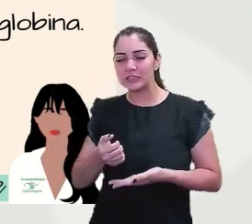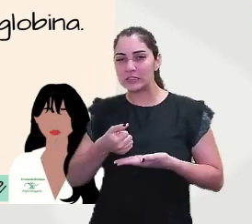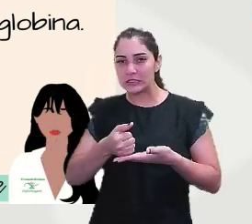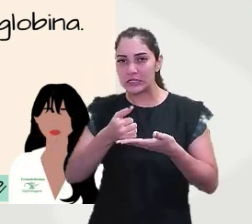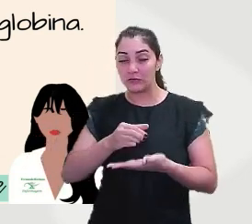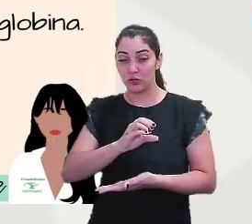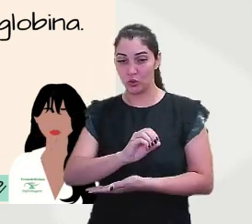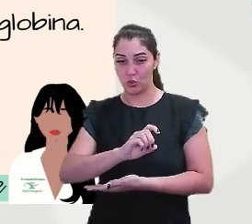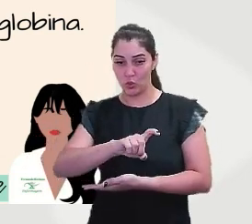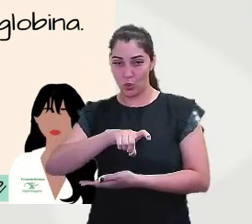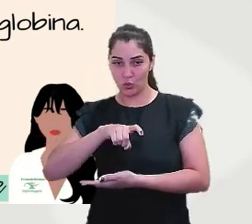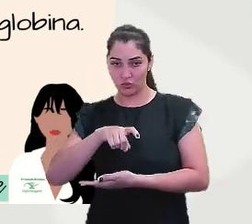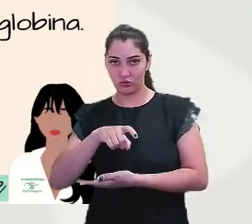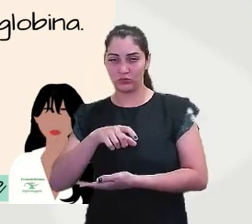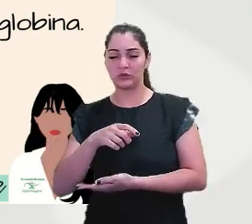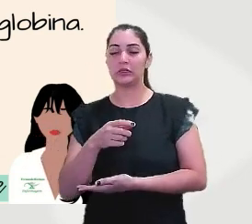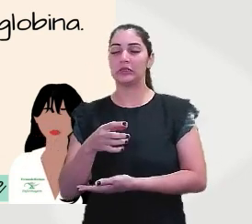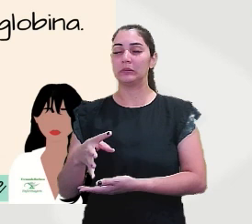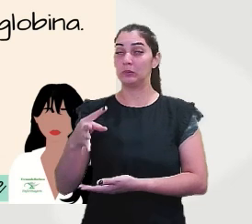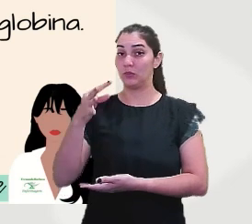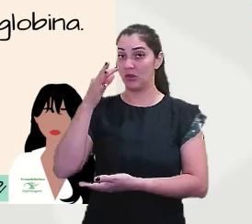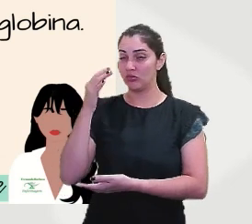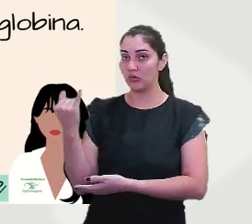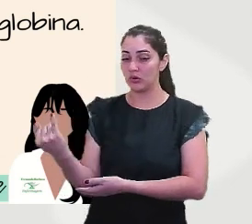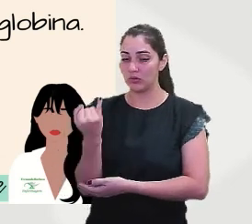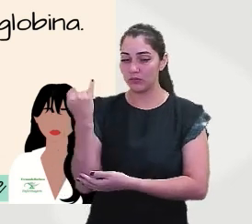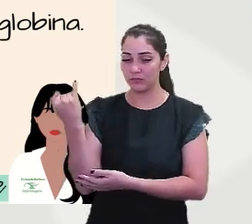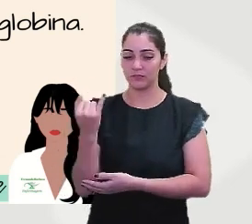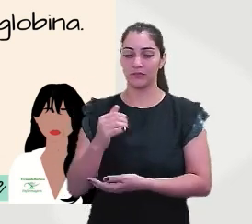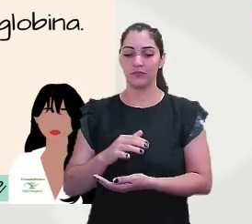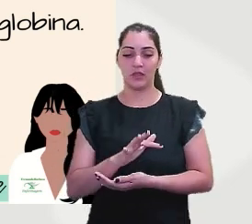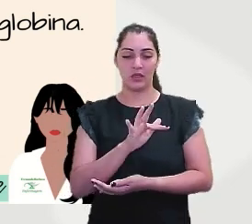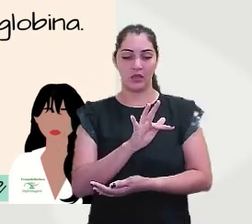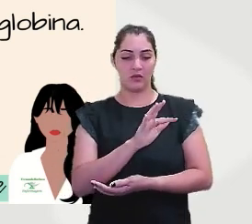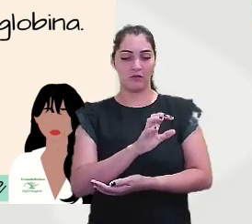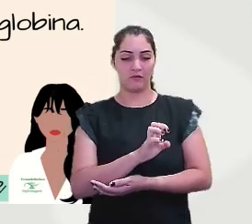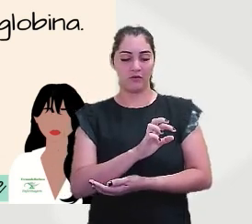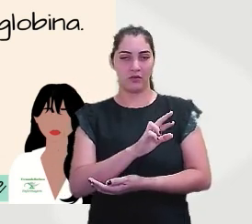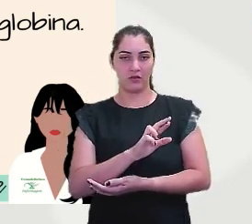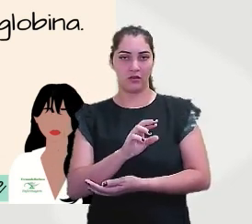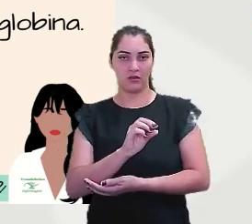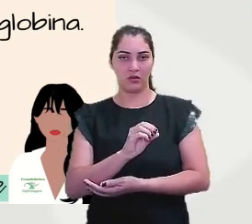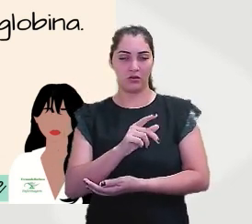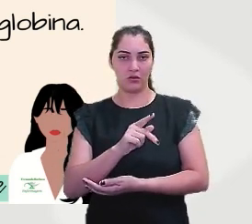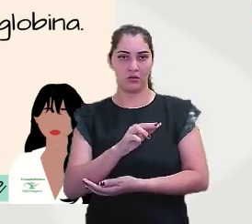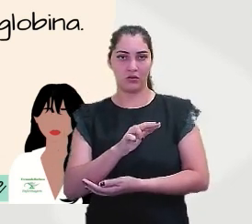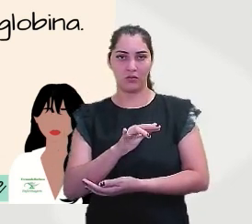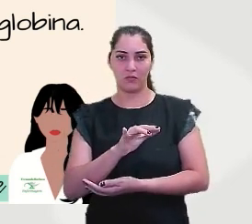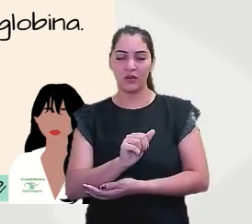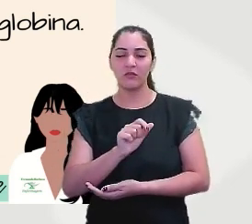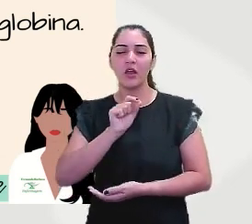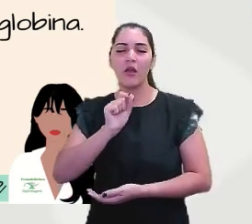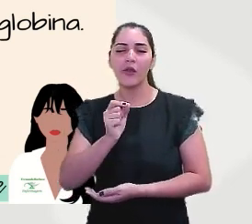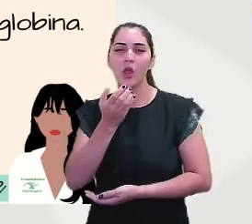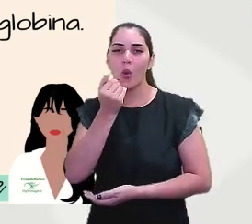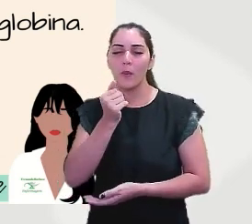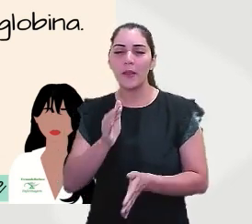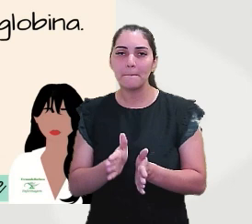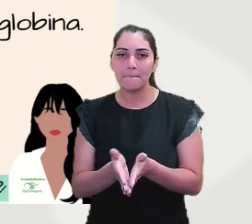Se liga nessa informação, é importante. A anemia ferropriva, já diz tudo, né? Alimentação pobre em ferro.